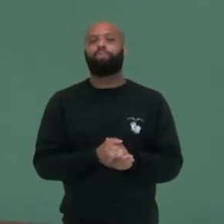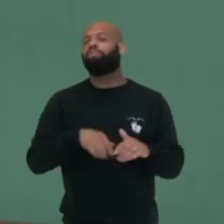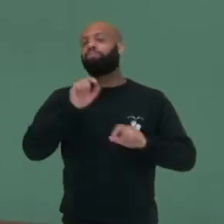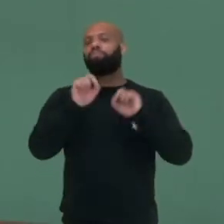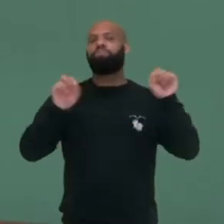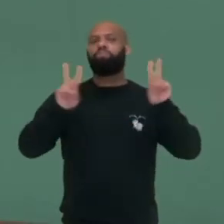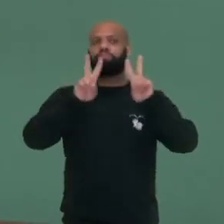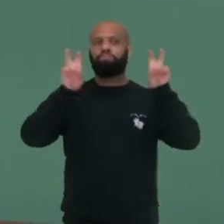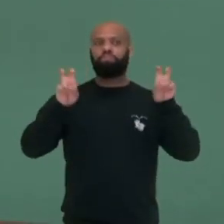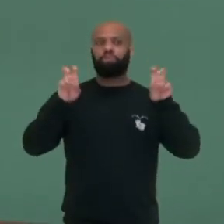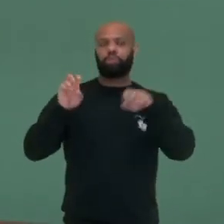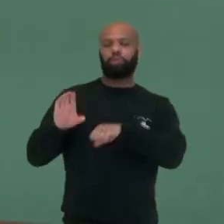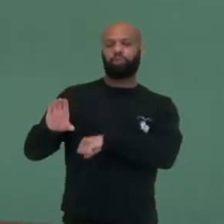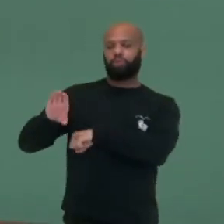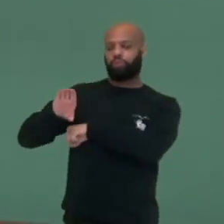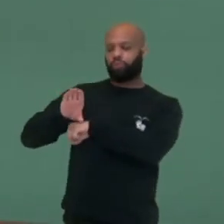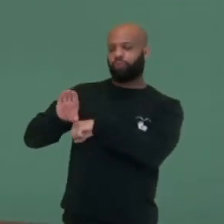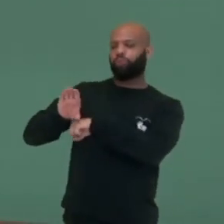conversar sobre